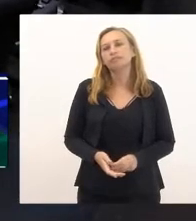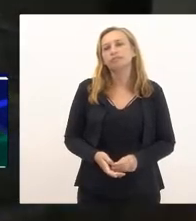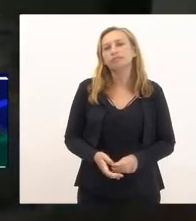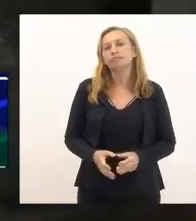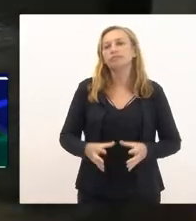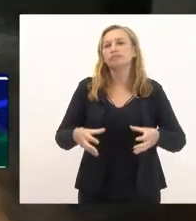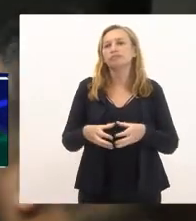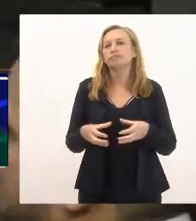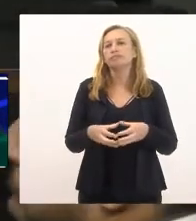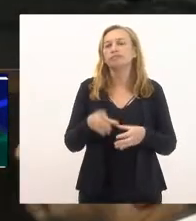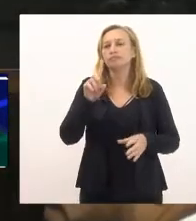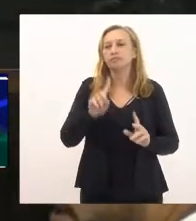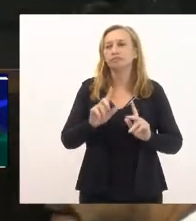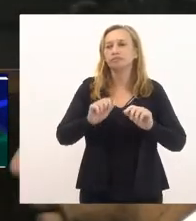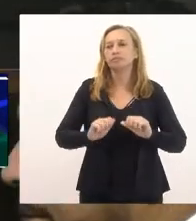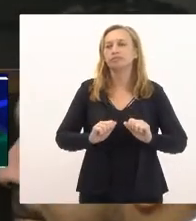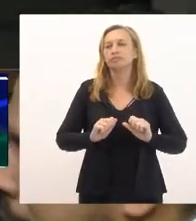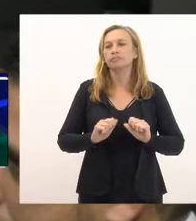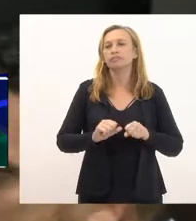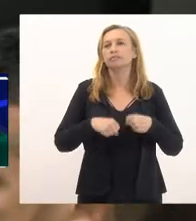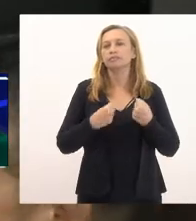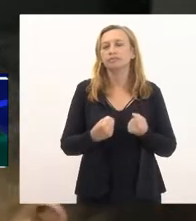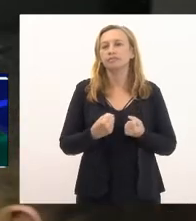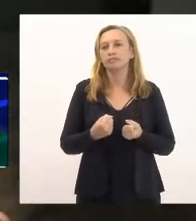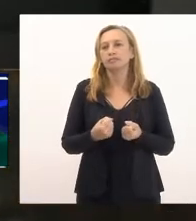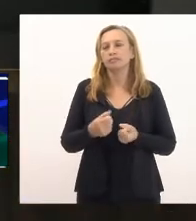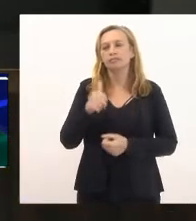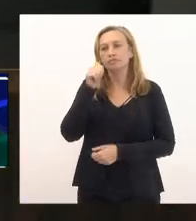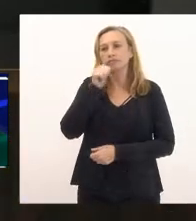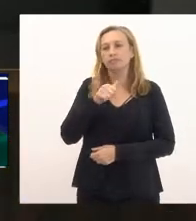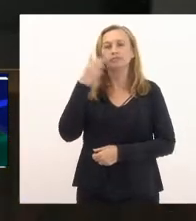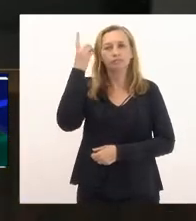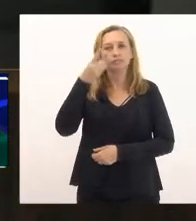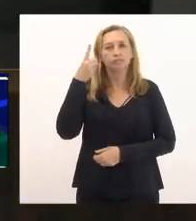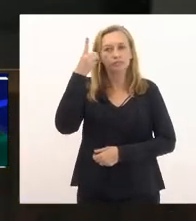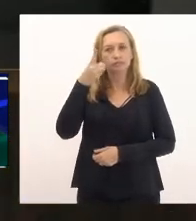Pela Comissão de Defesa dos Direitos da Mulher, deputada enfermeira Rejane.